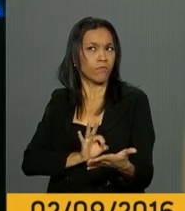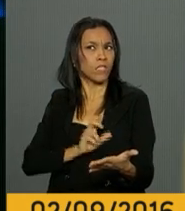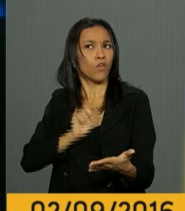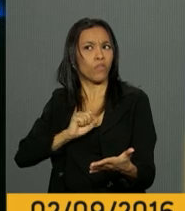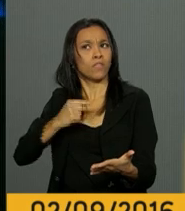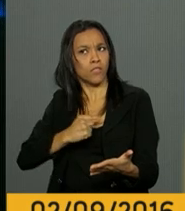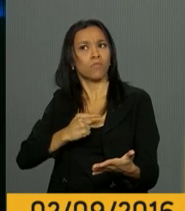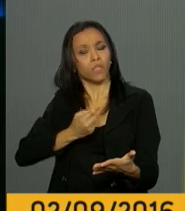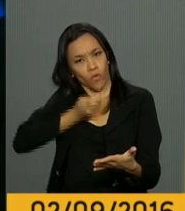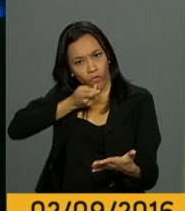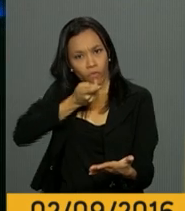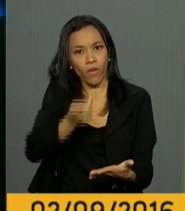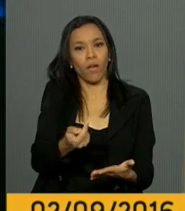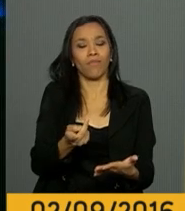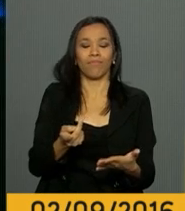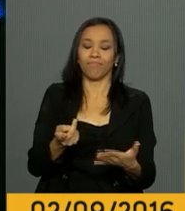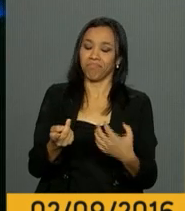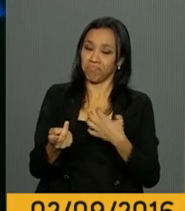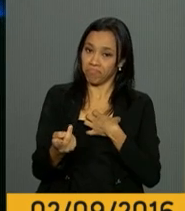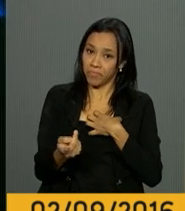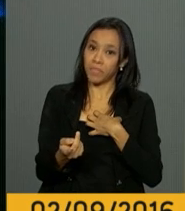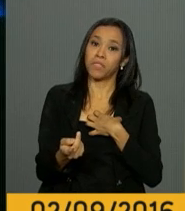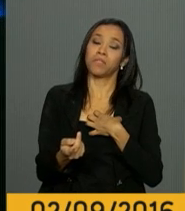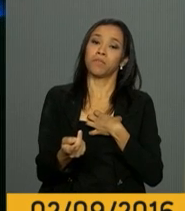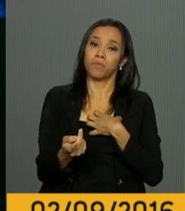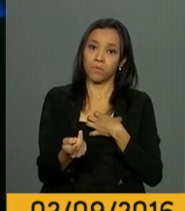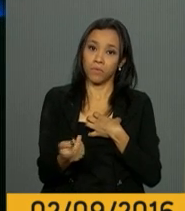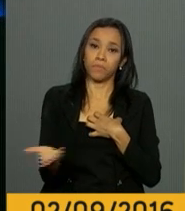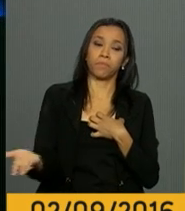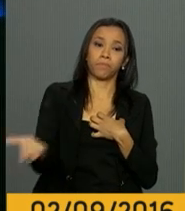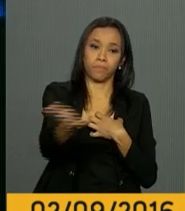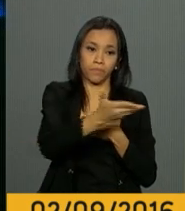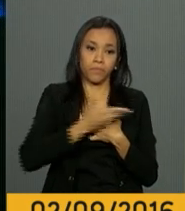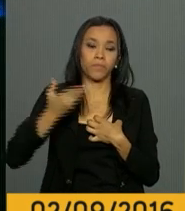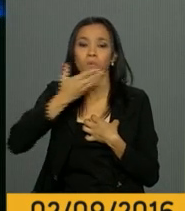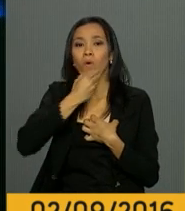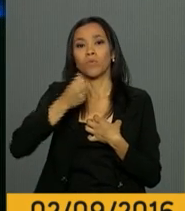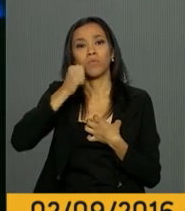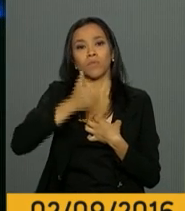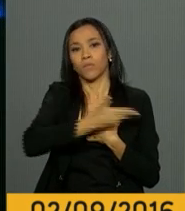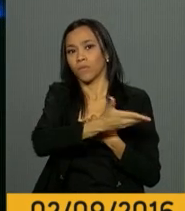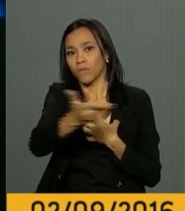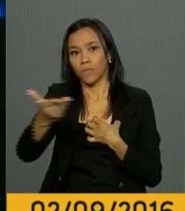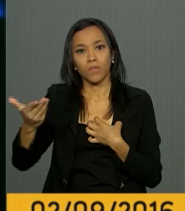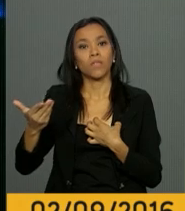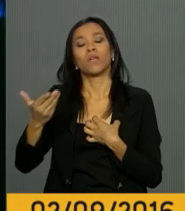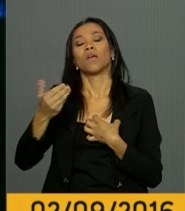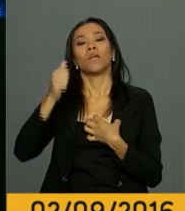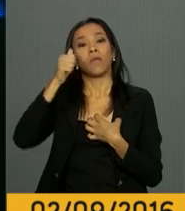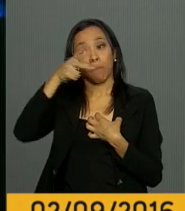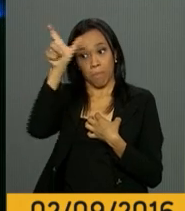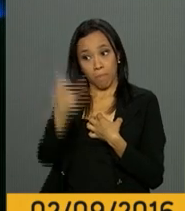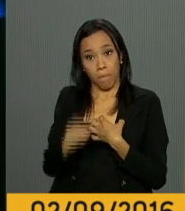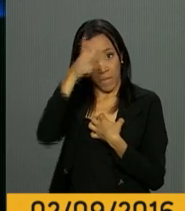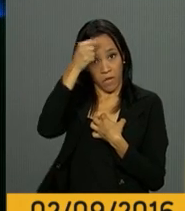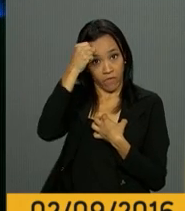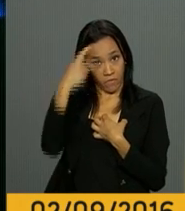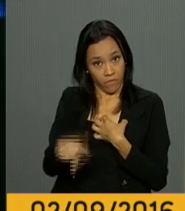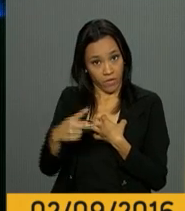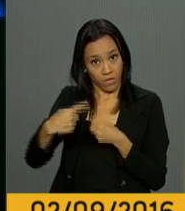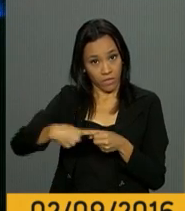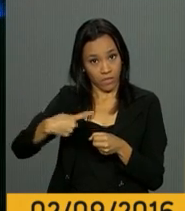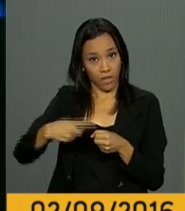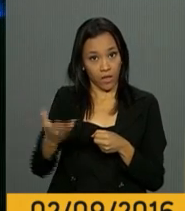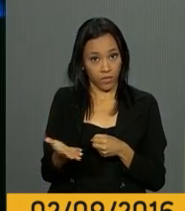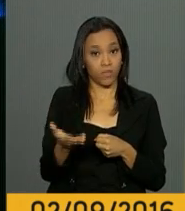fez. Sinto-me, senhoras e senhores, senhor prefeito, muito à vontade de falar